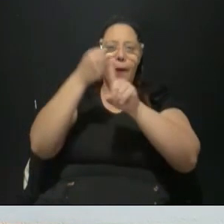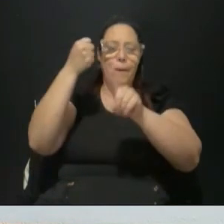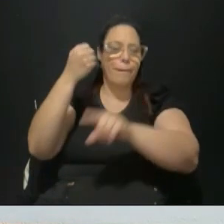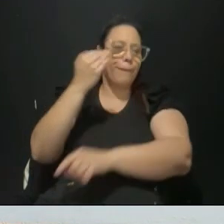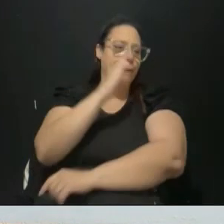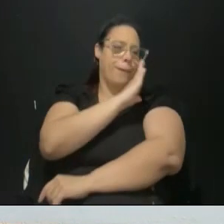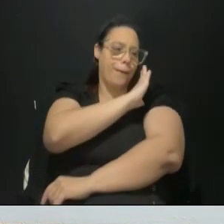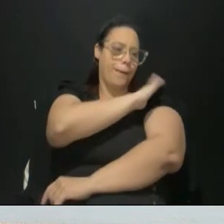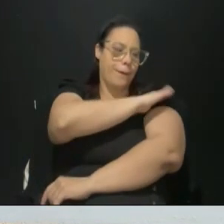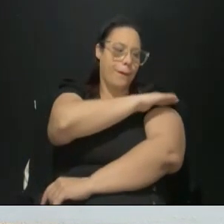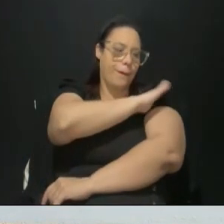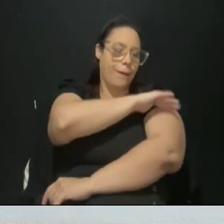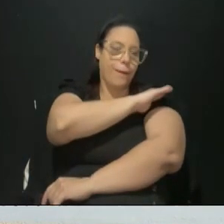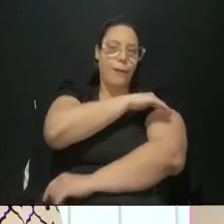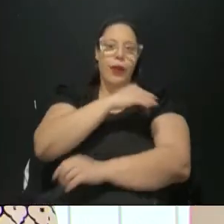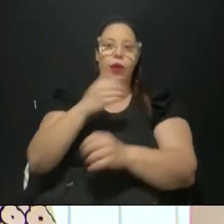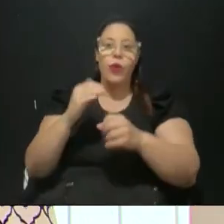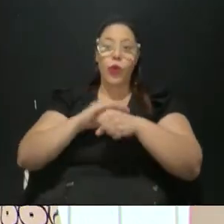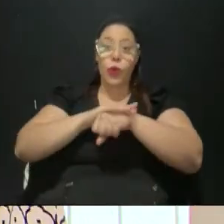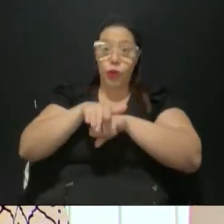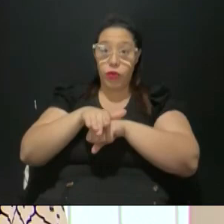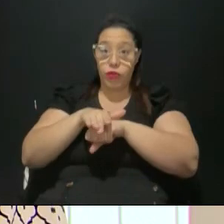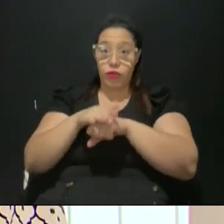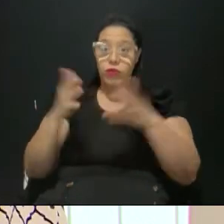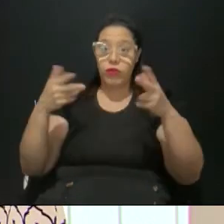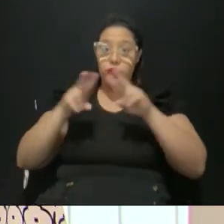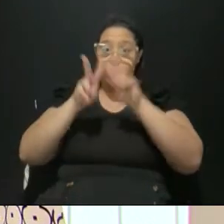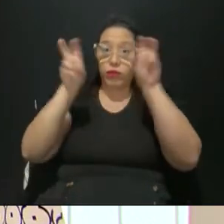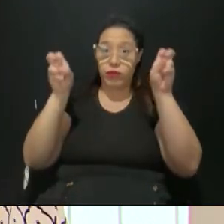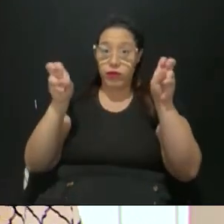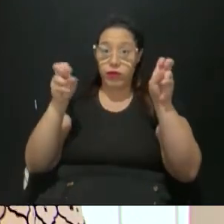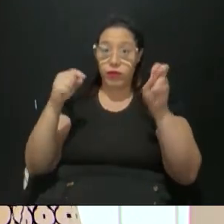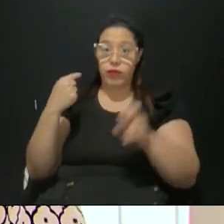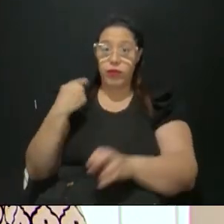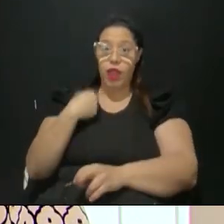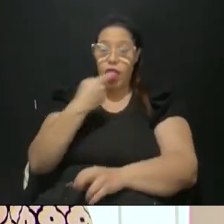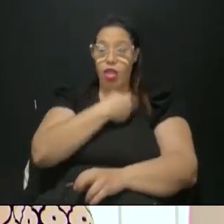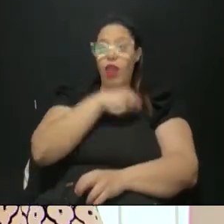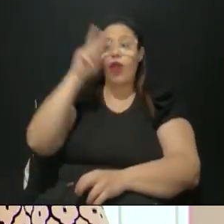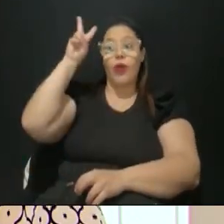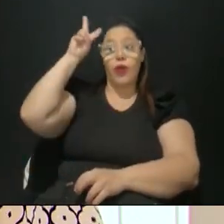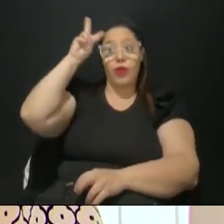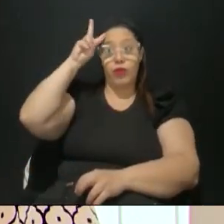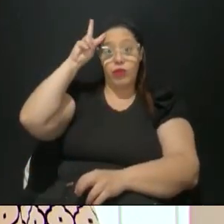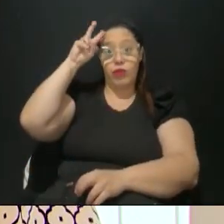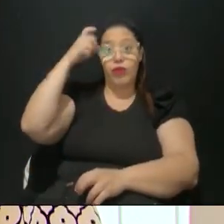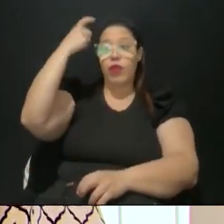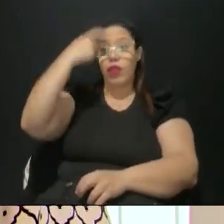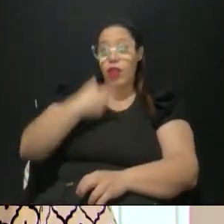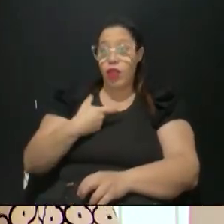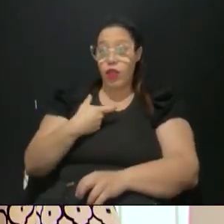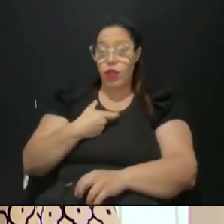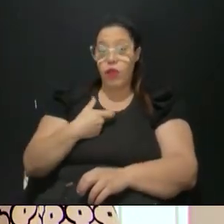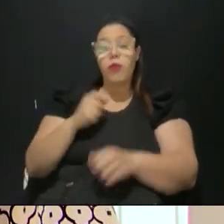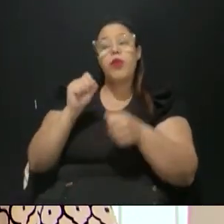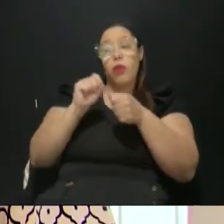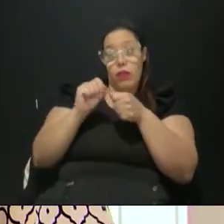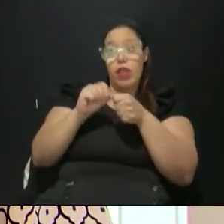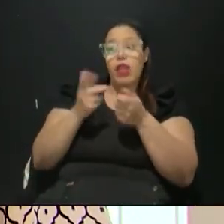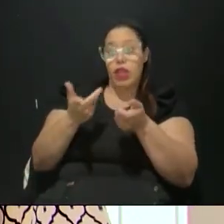preconceito e a discriminação esse ano o título é a nossa história quem som